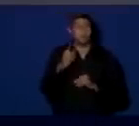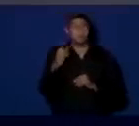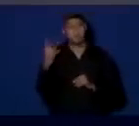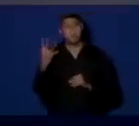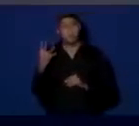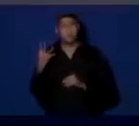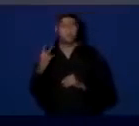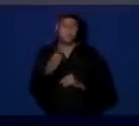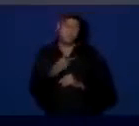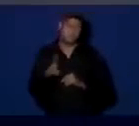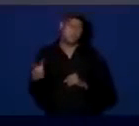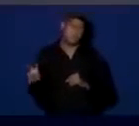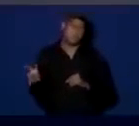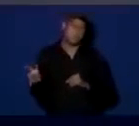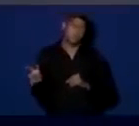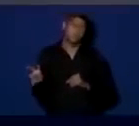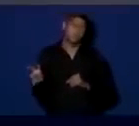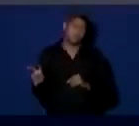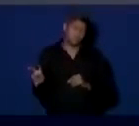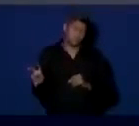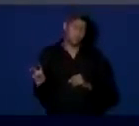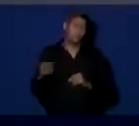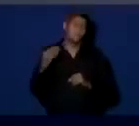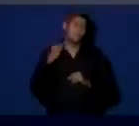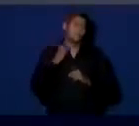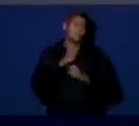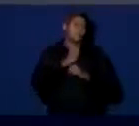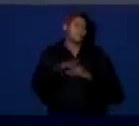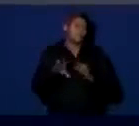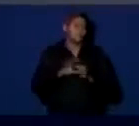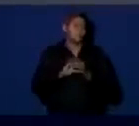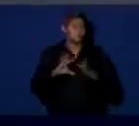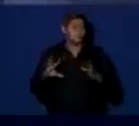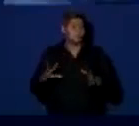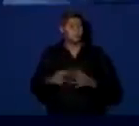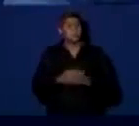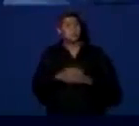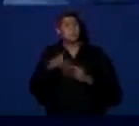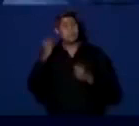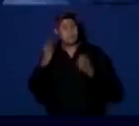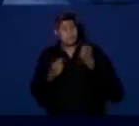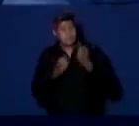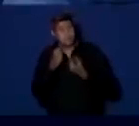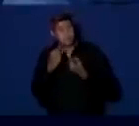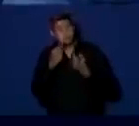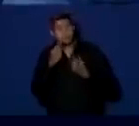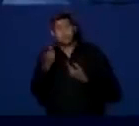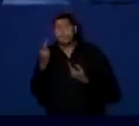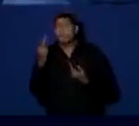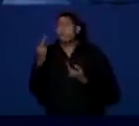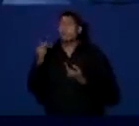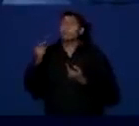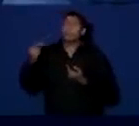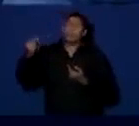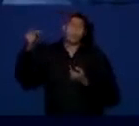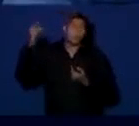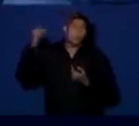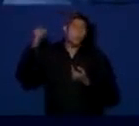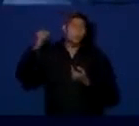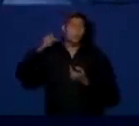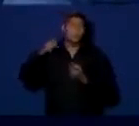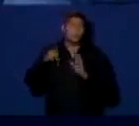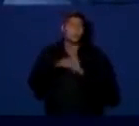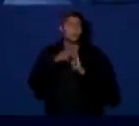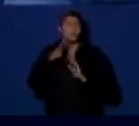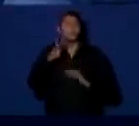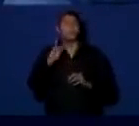23 a 25 com o Banco Central independente. Assim, alguém disse outro dia, acho que foi alguém da